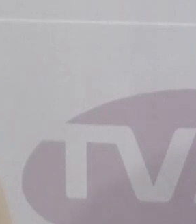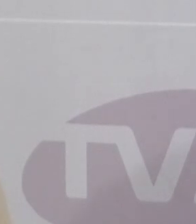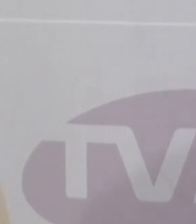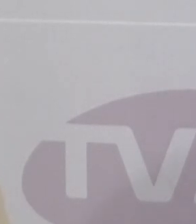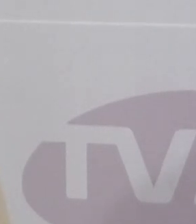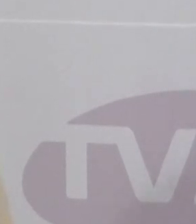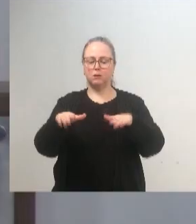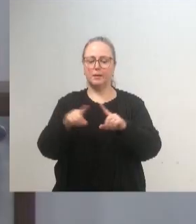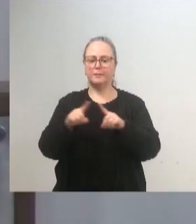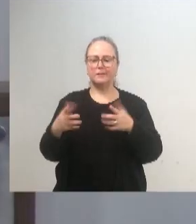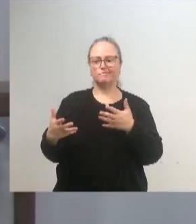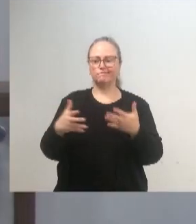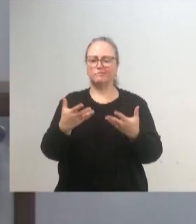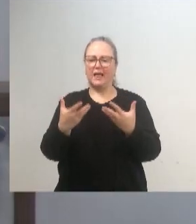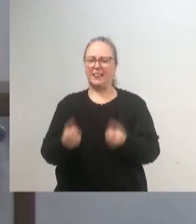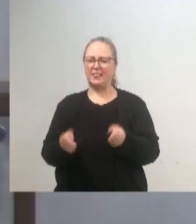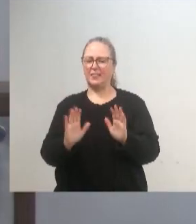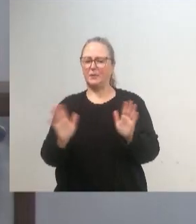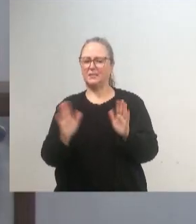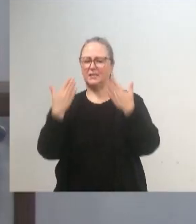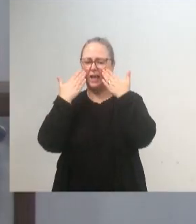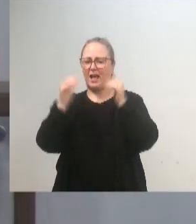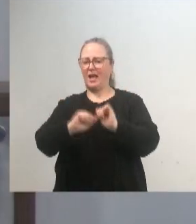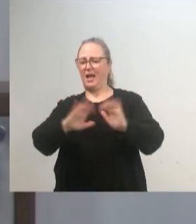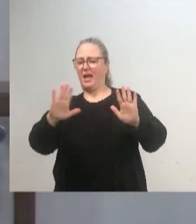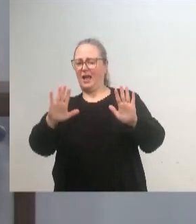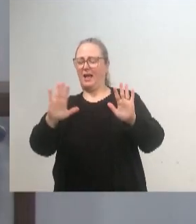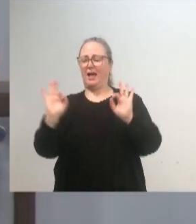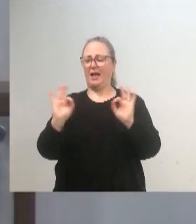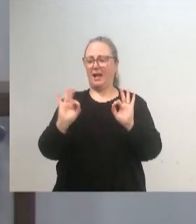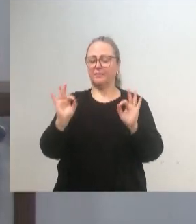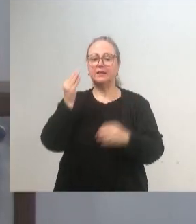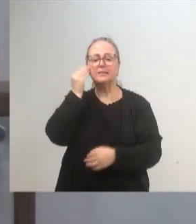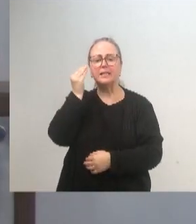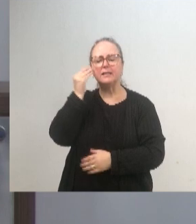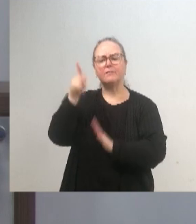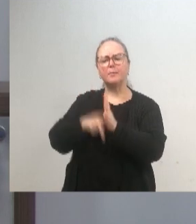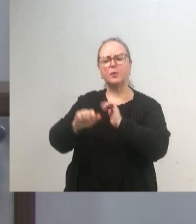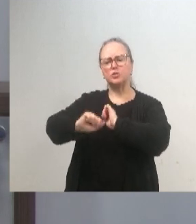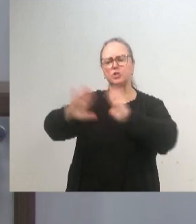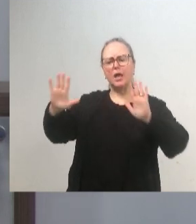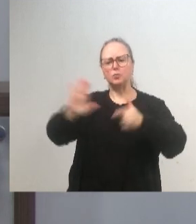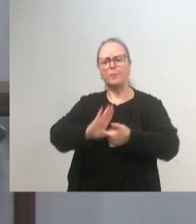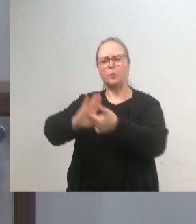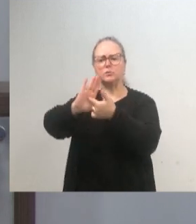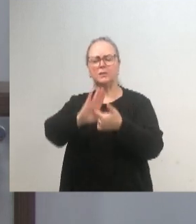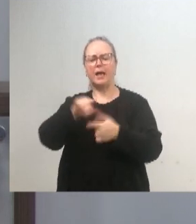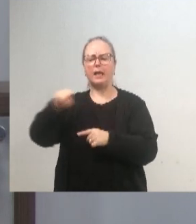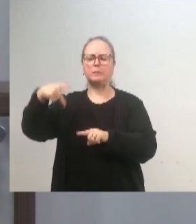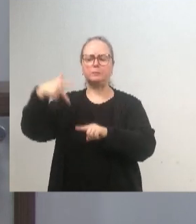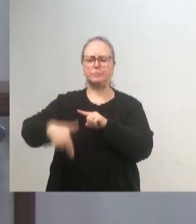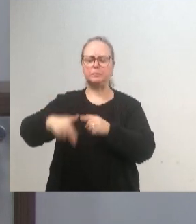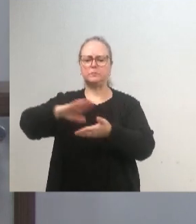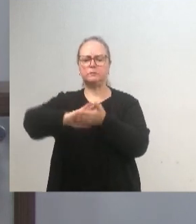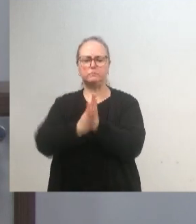um momento histórico. Além disso, foi aprovado um projeto do vereador Gilson de Souza, que obriga a